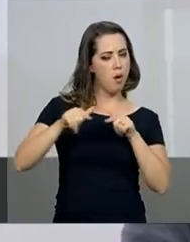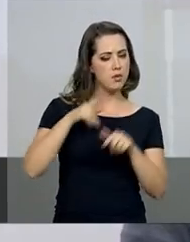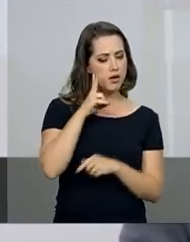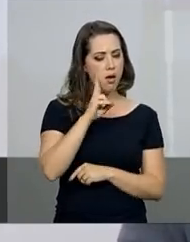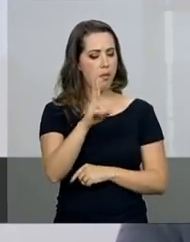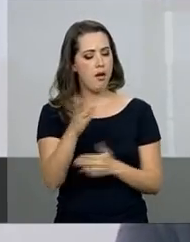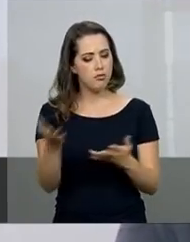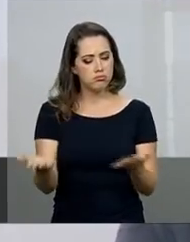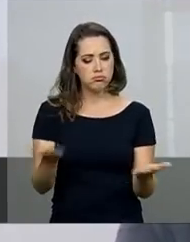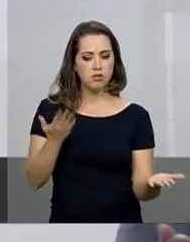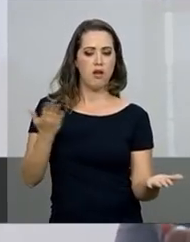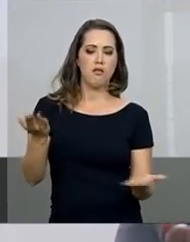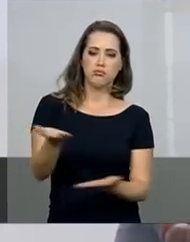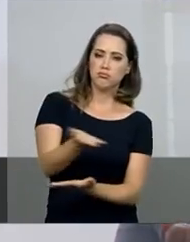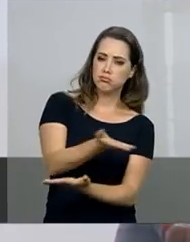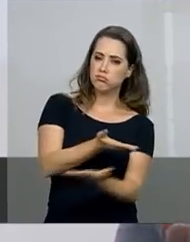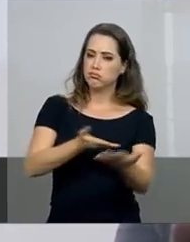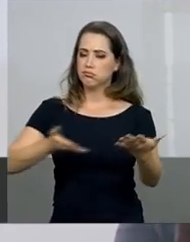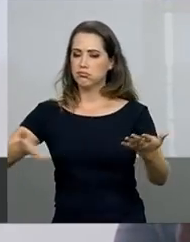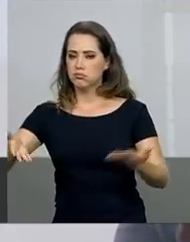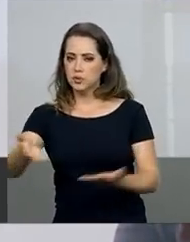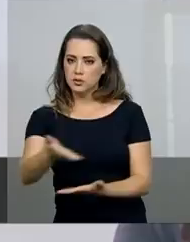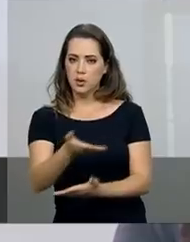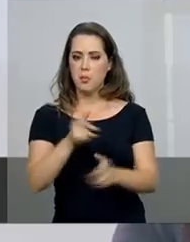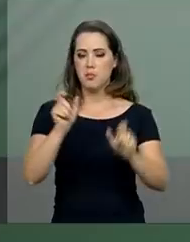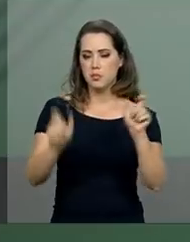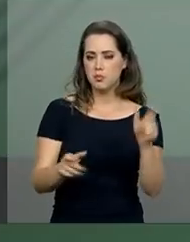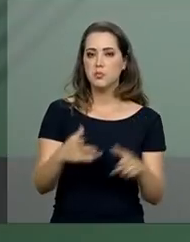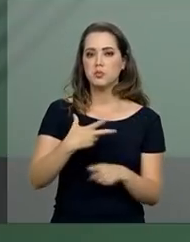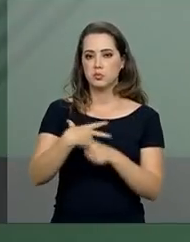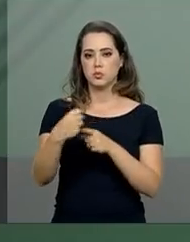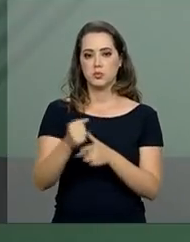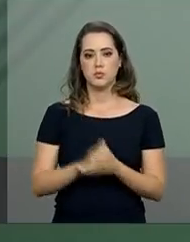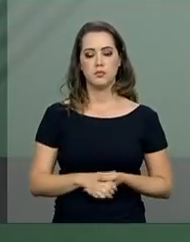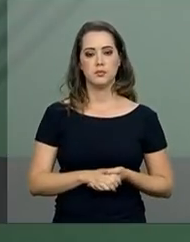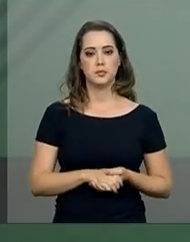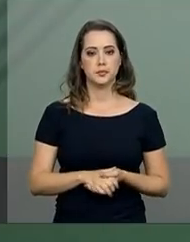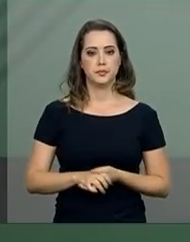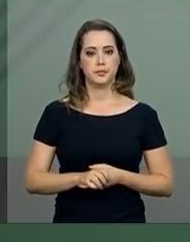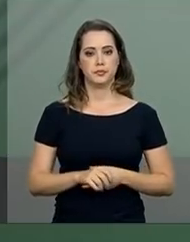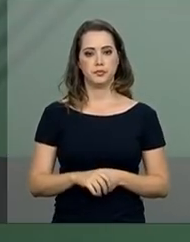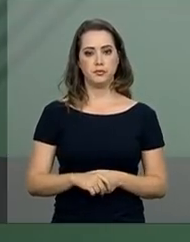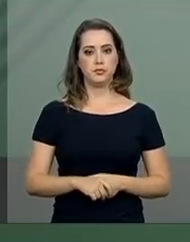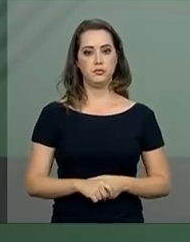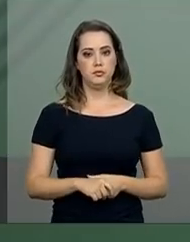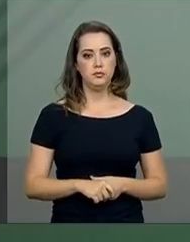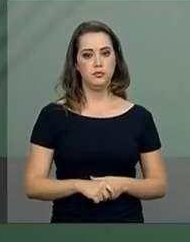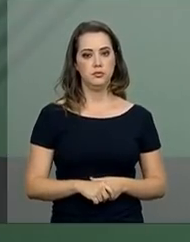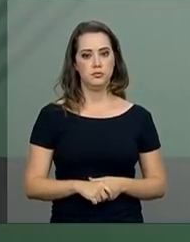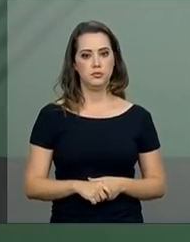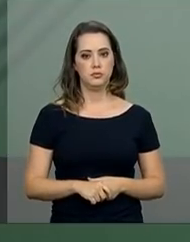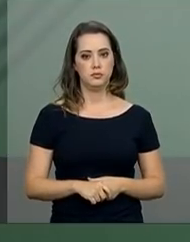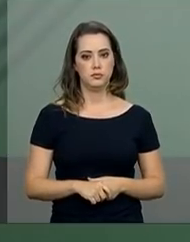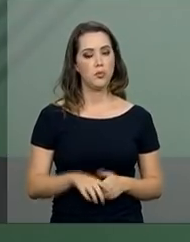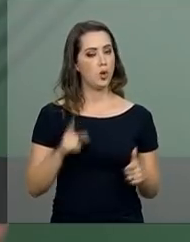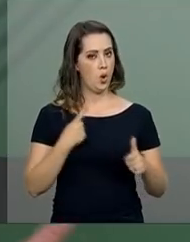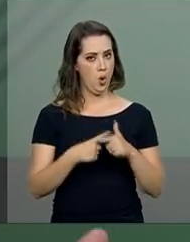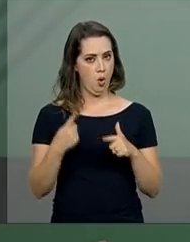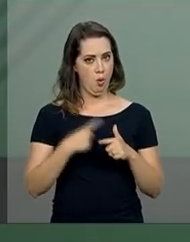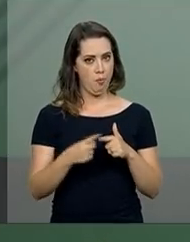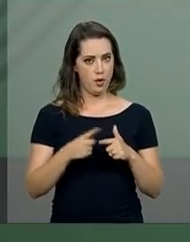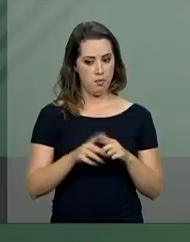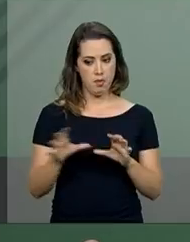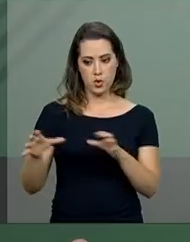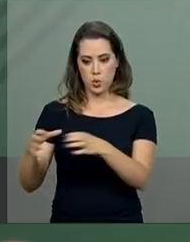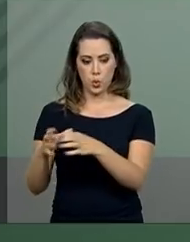arrefecer mesmo os ônibus seja de quem for olha a questão relativa à polarização é da